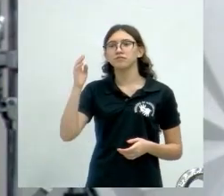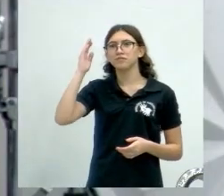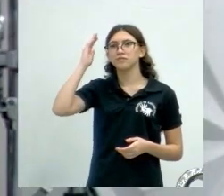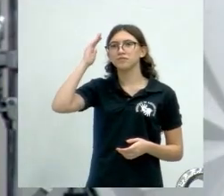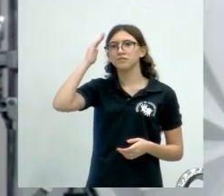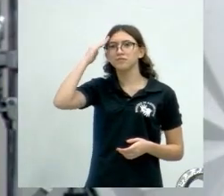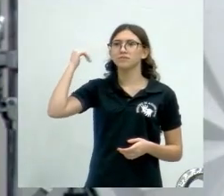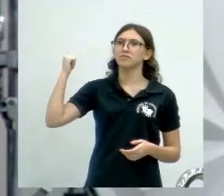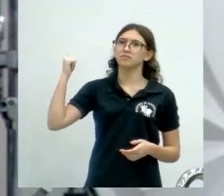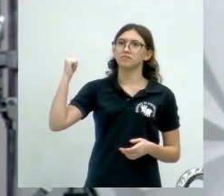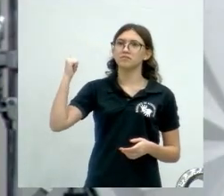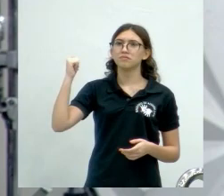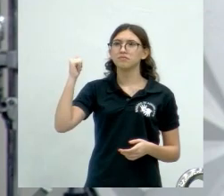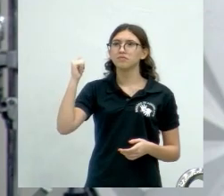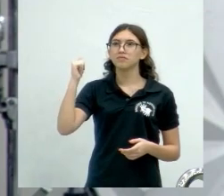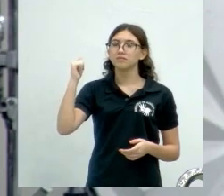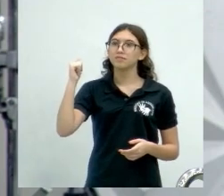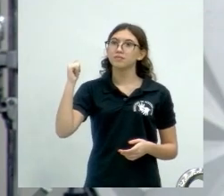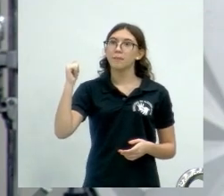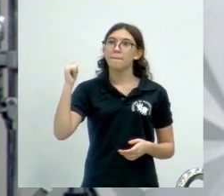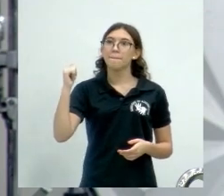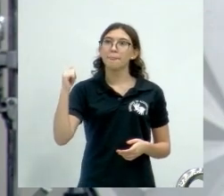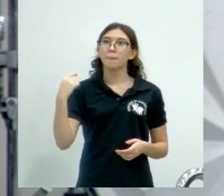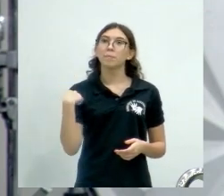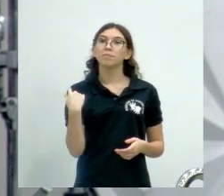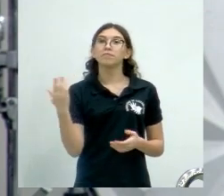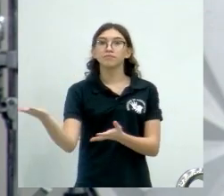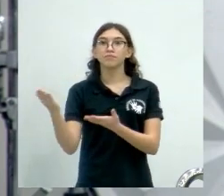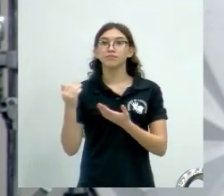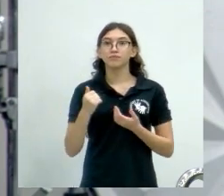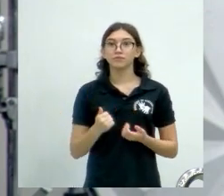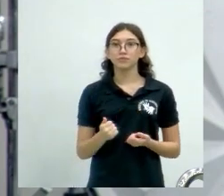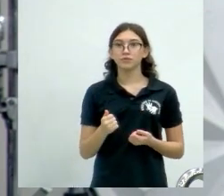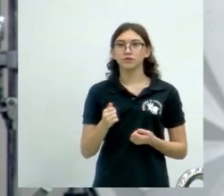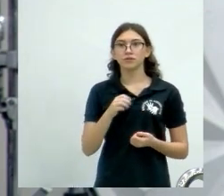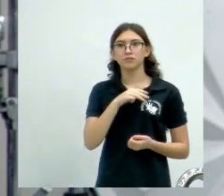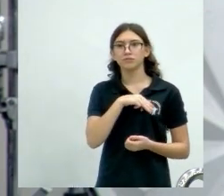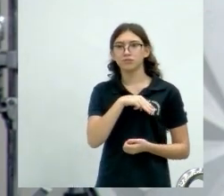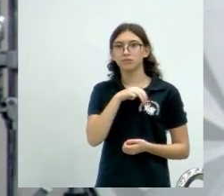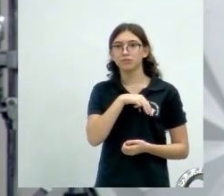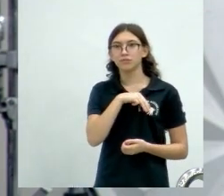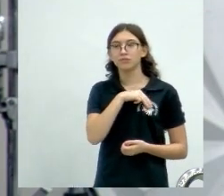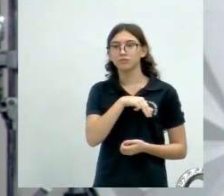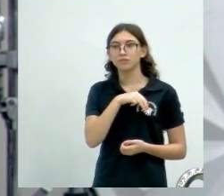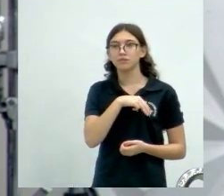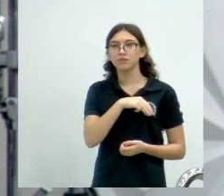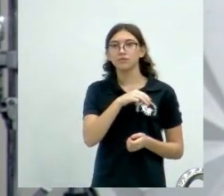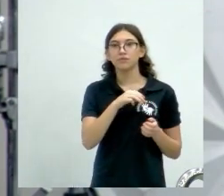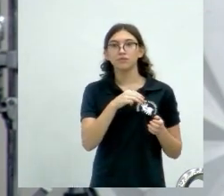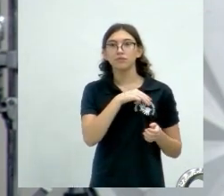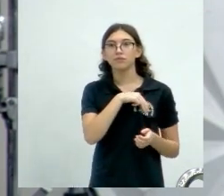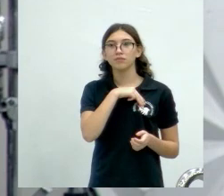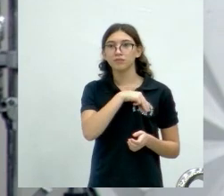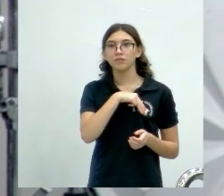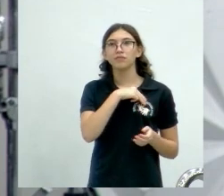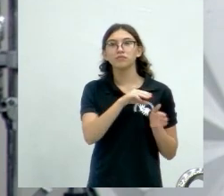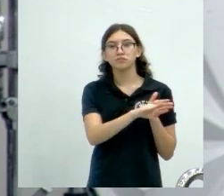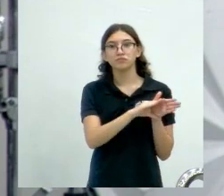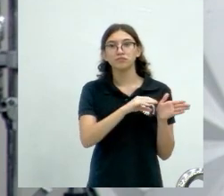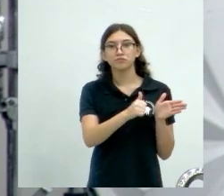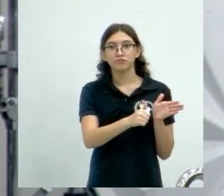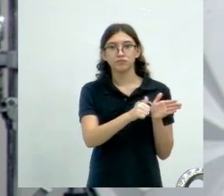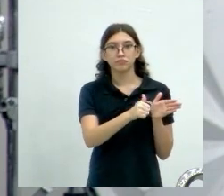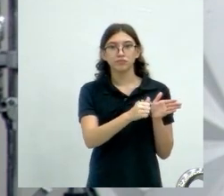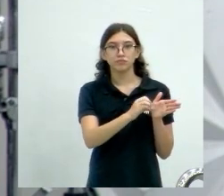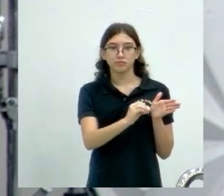como referência para vocês aqui, para ficar mais claro, o texto de Mateus 10, versículo 16. E eu não sei se você lembra desse texto, mas é